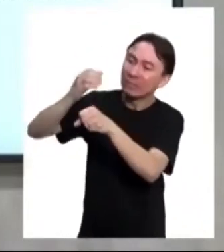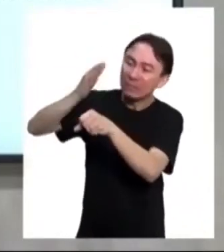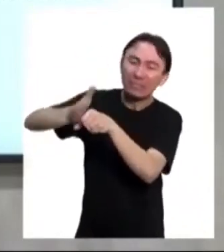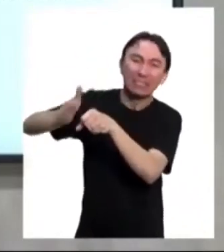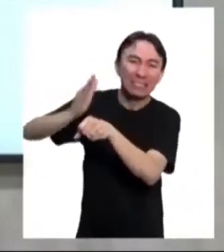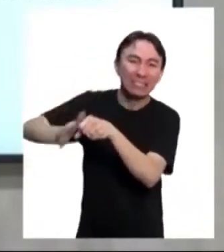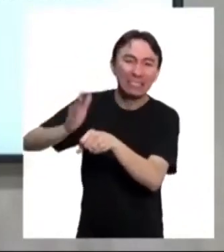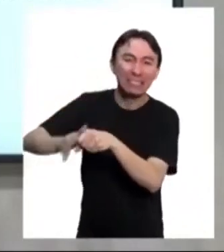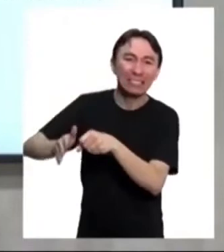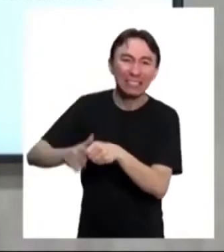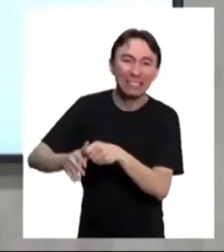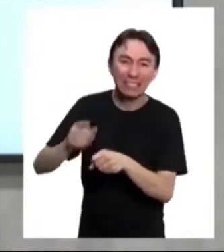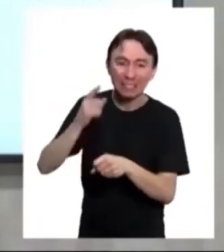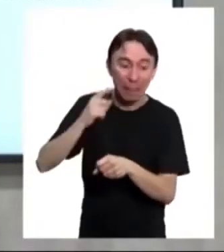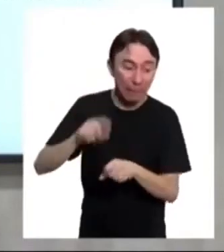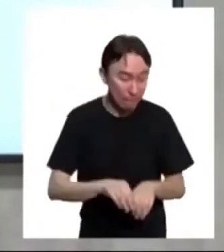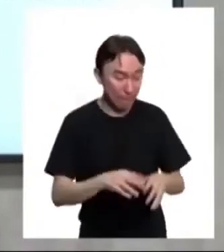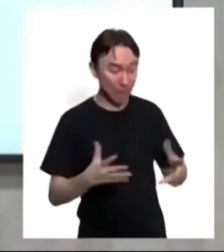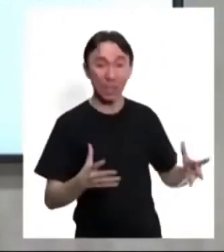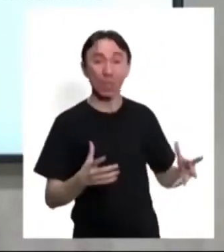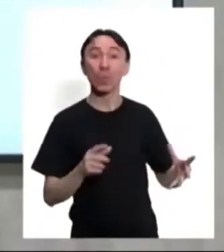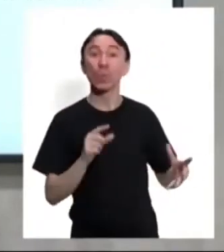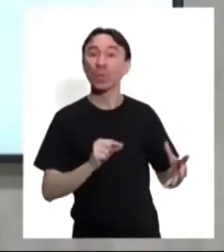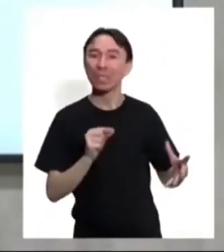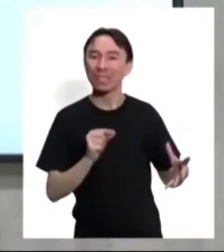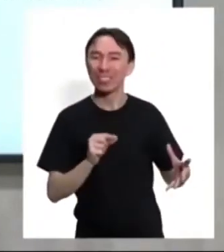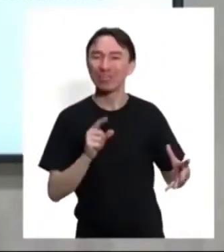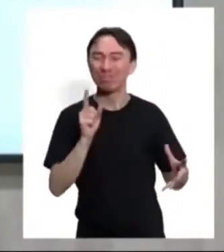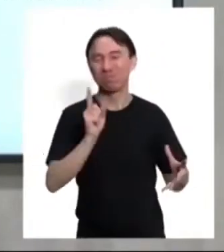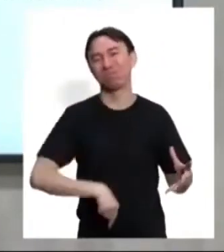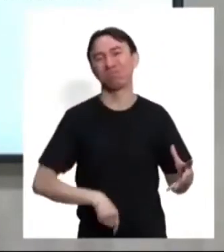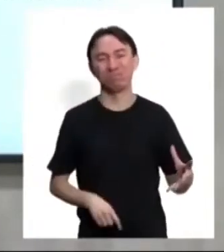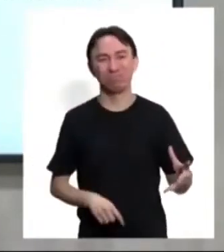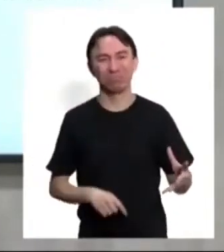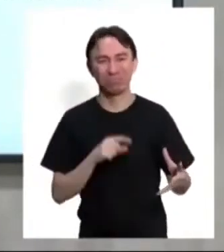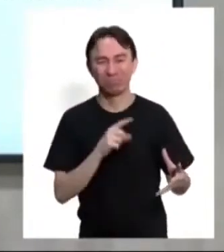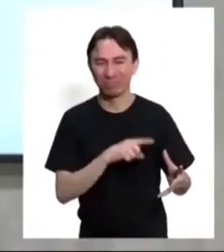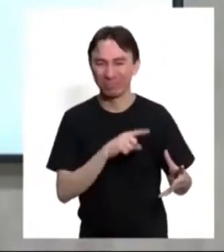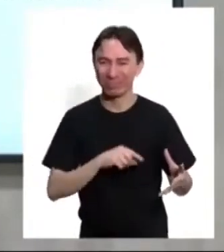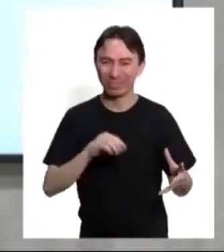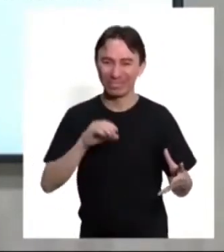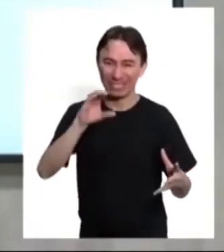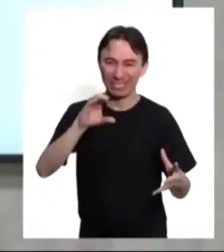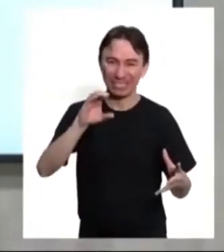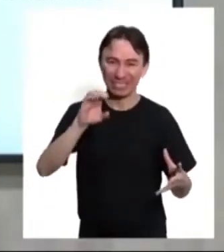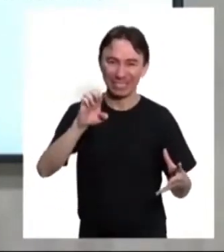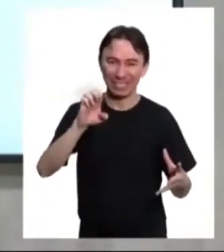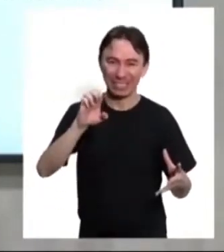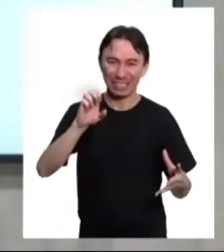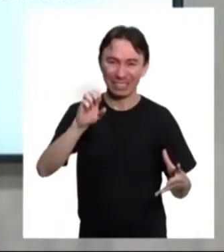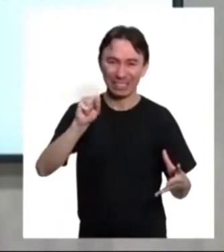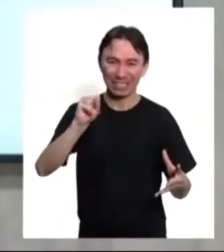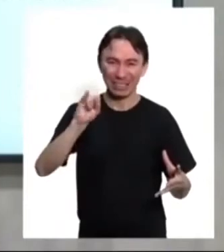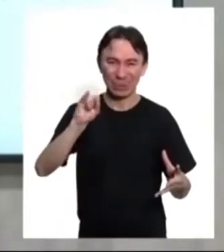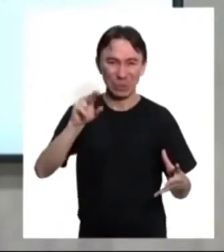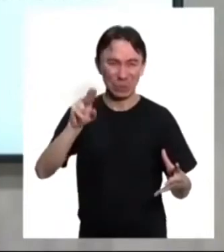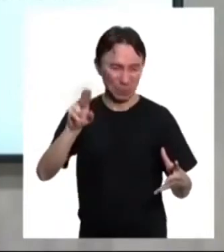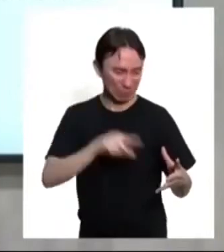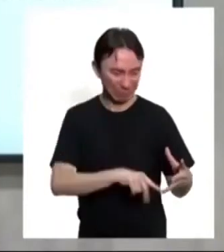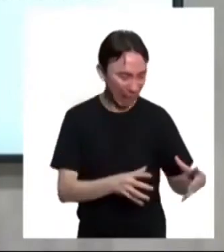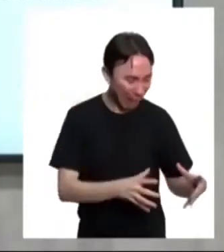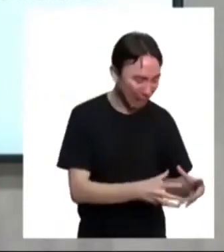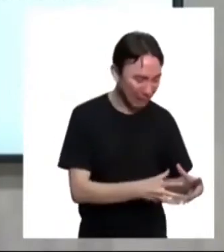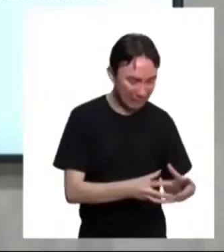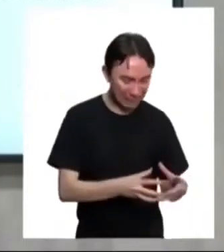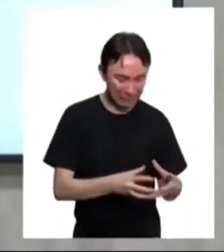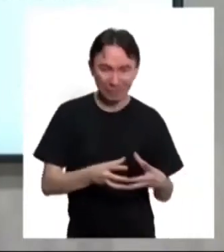apareceu a gema radioativa, que era o césio. Ele levou para casa e deu para a filha dele, certo?